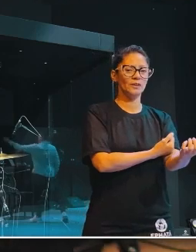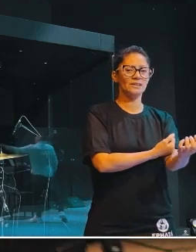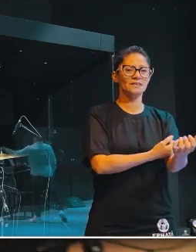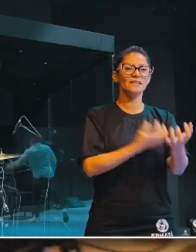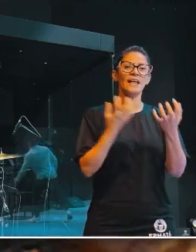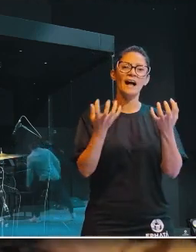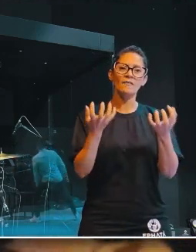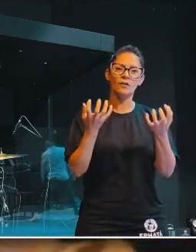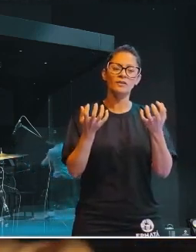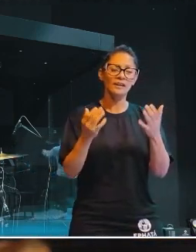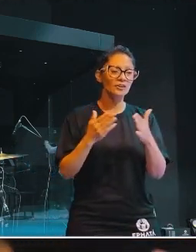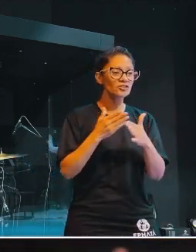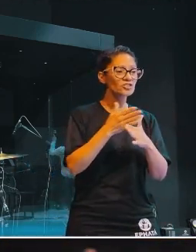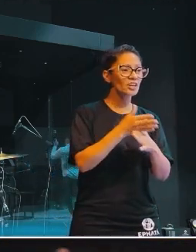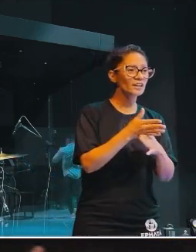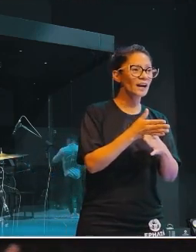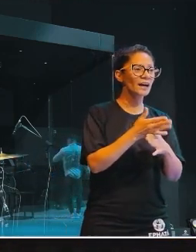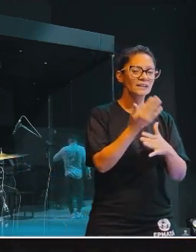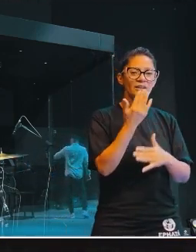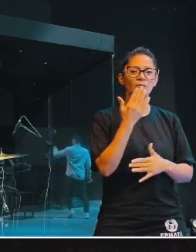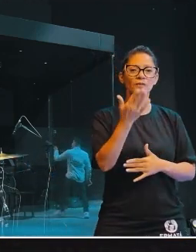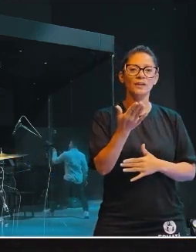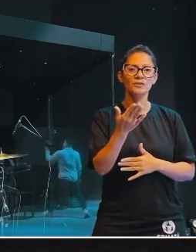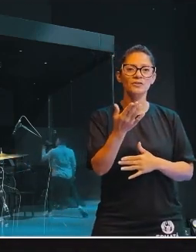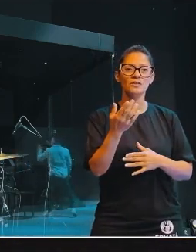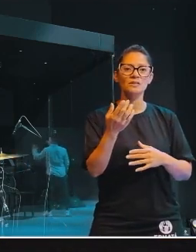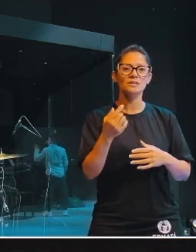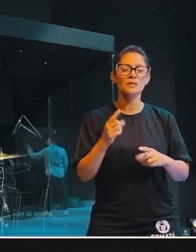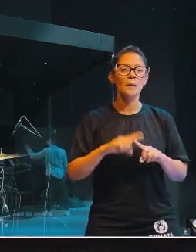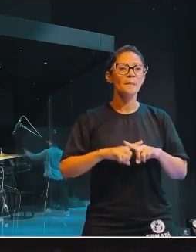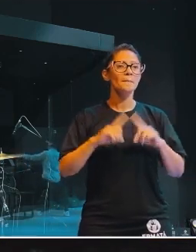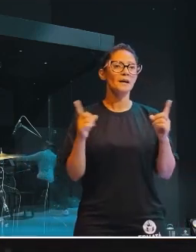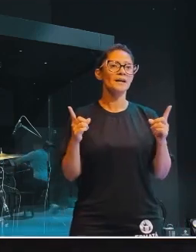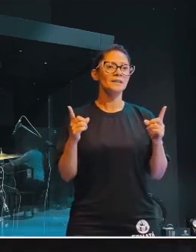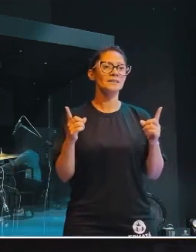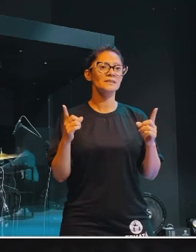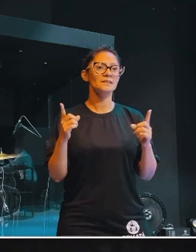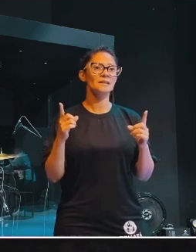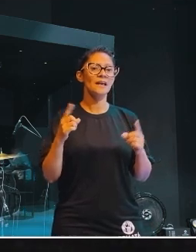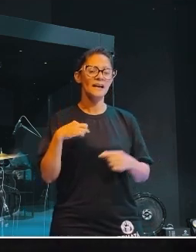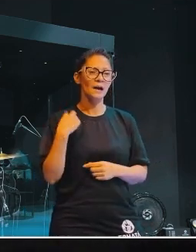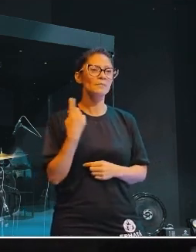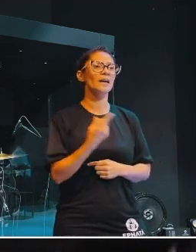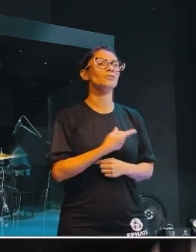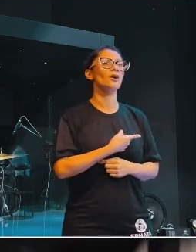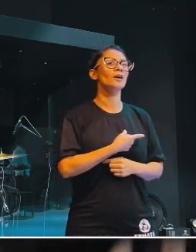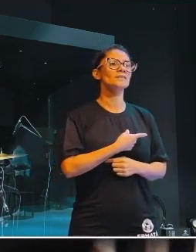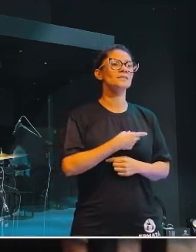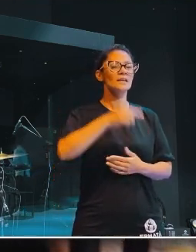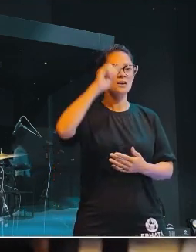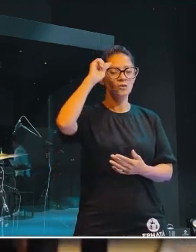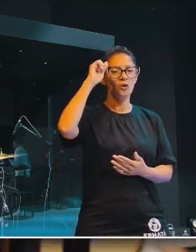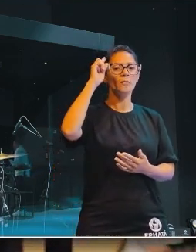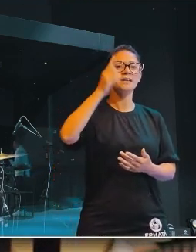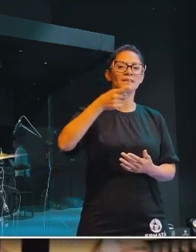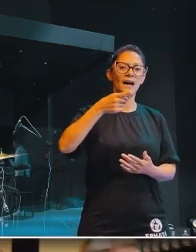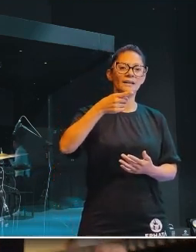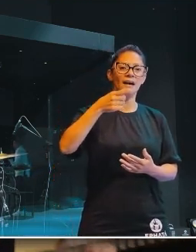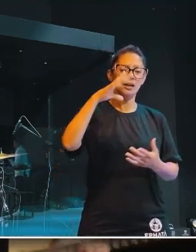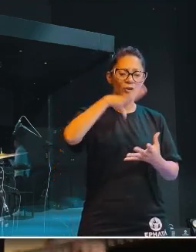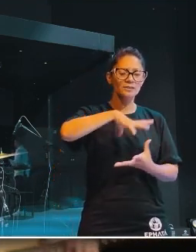na frente, mas cabe a mim e a você dar voz de comando à nossa alma.